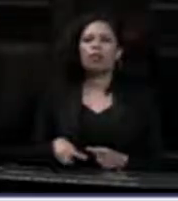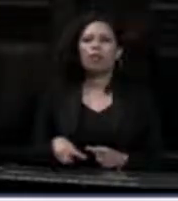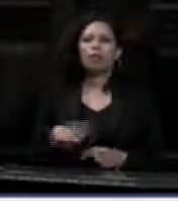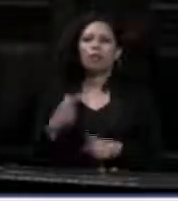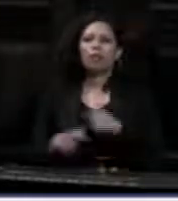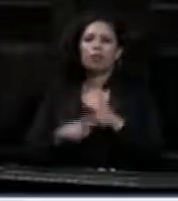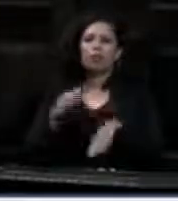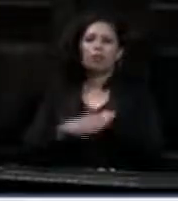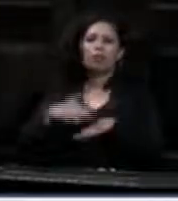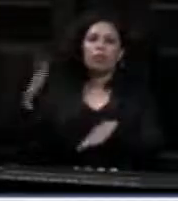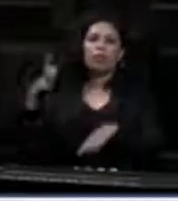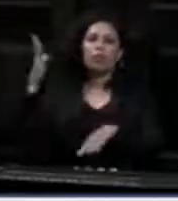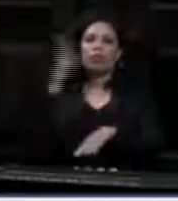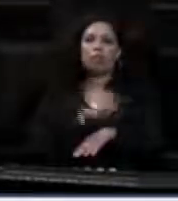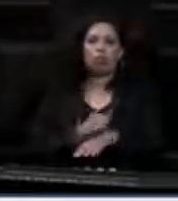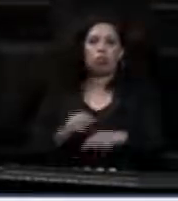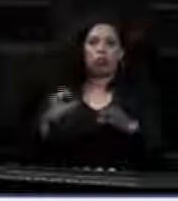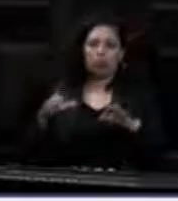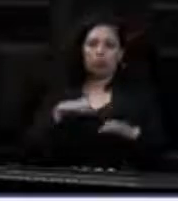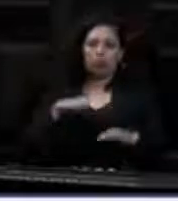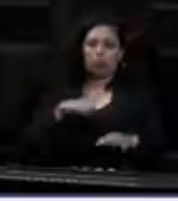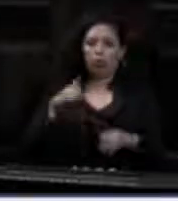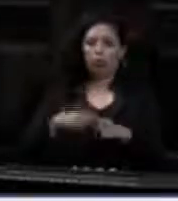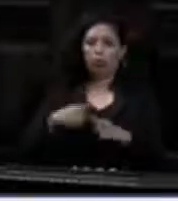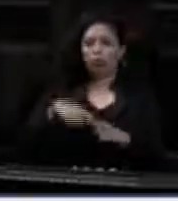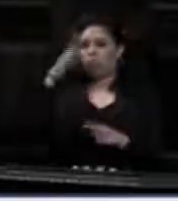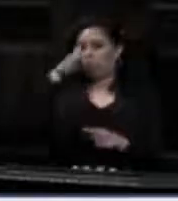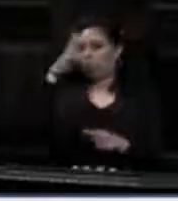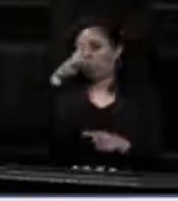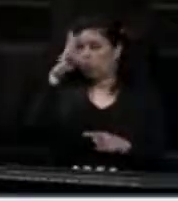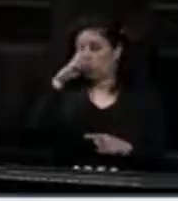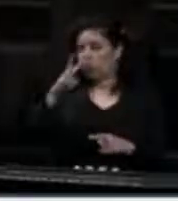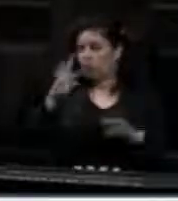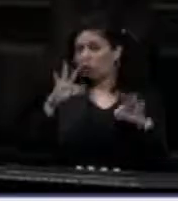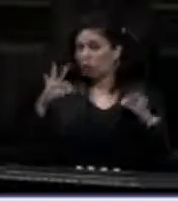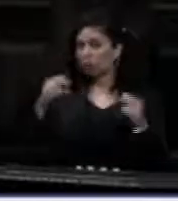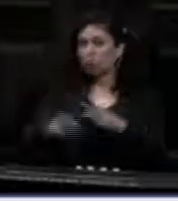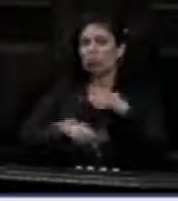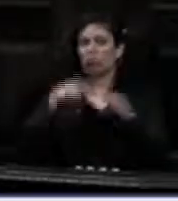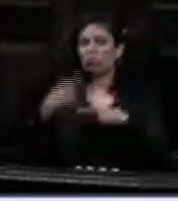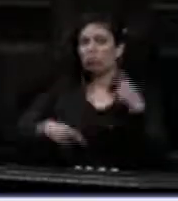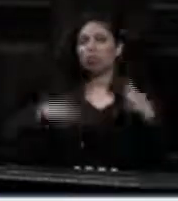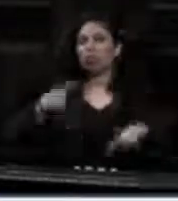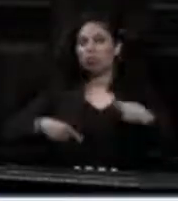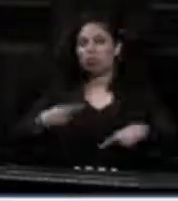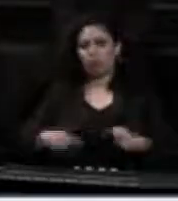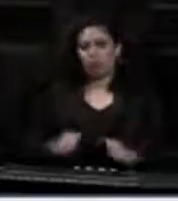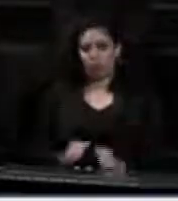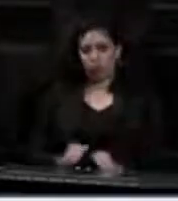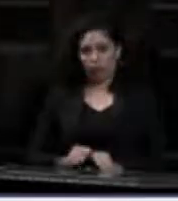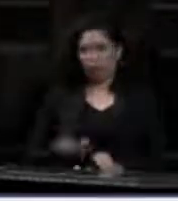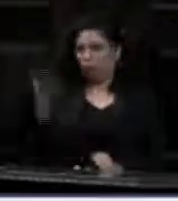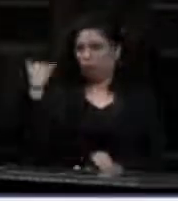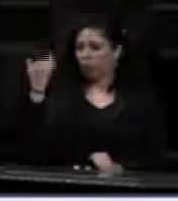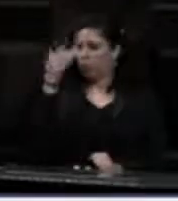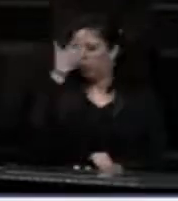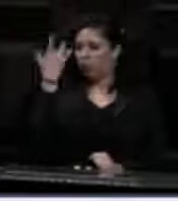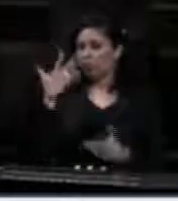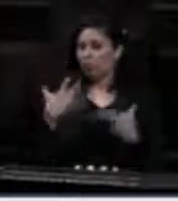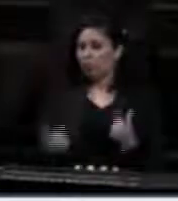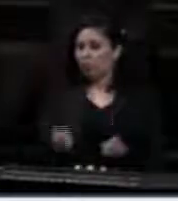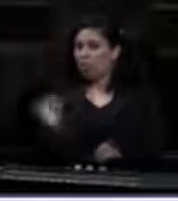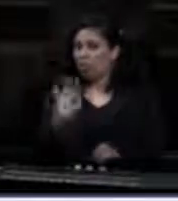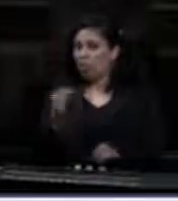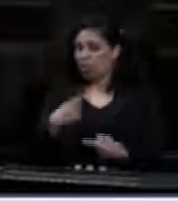existem. Todos nós, seres humanos, somos seres políticos. A recusa à política é uma recusa a si